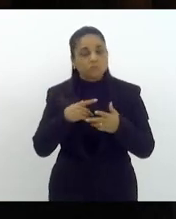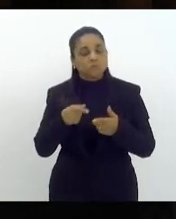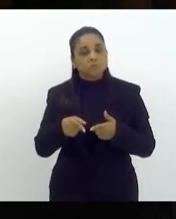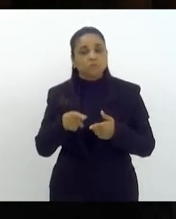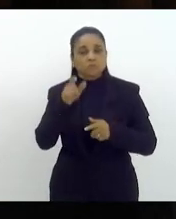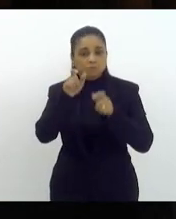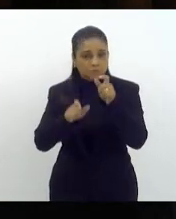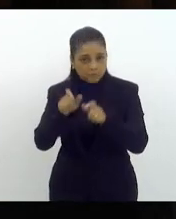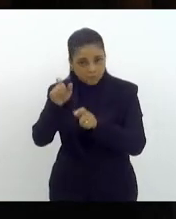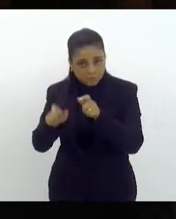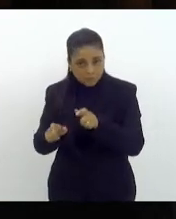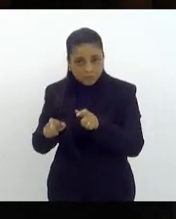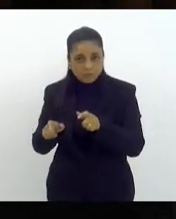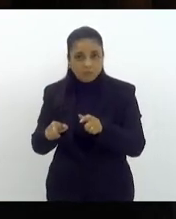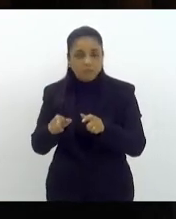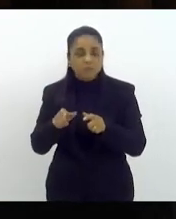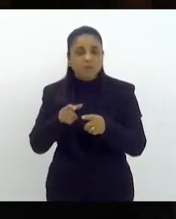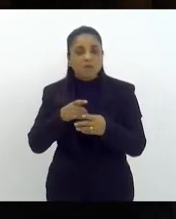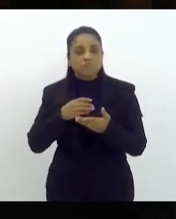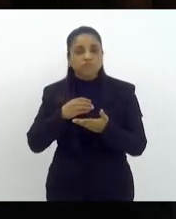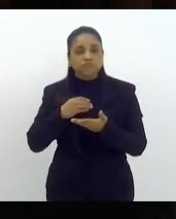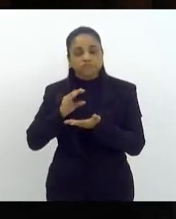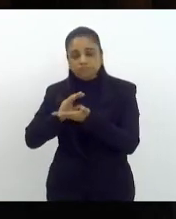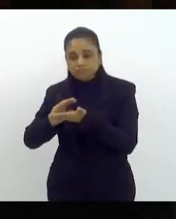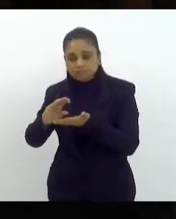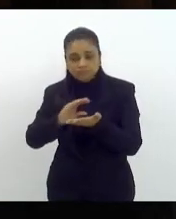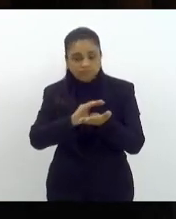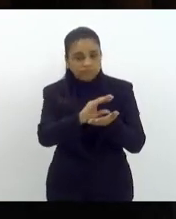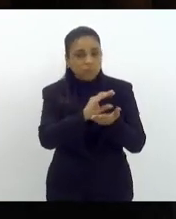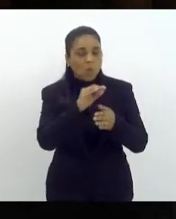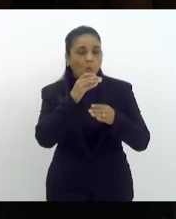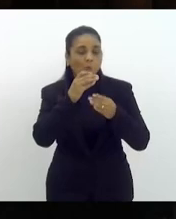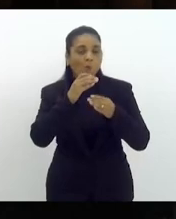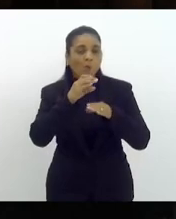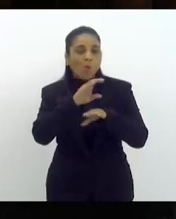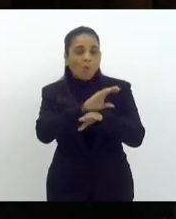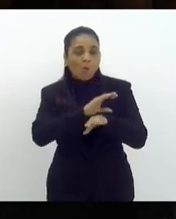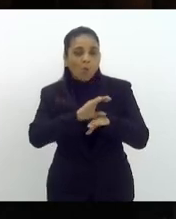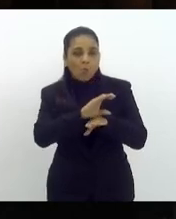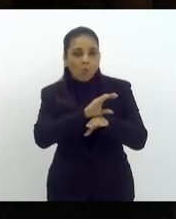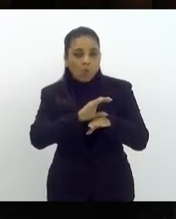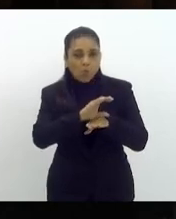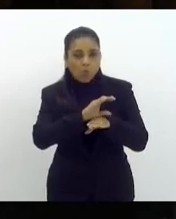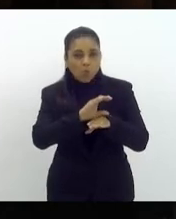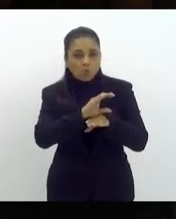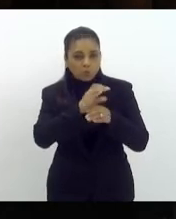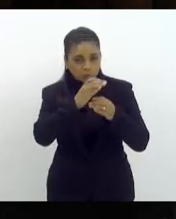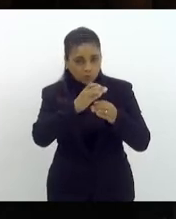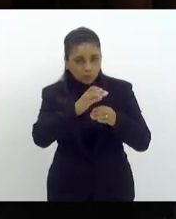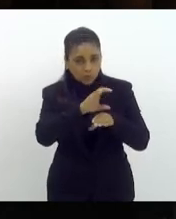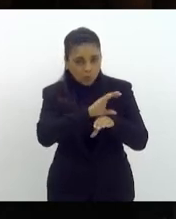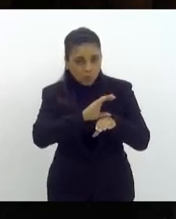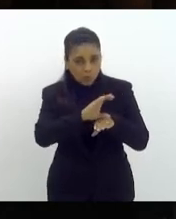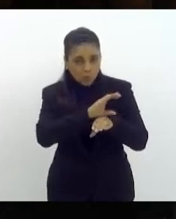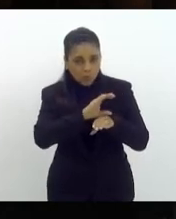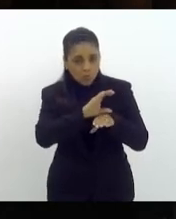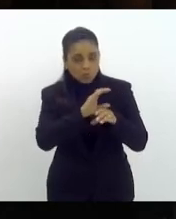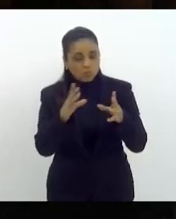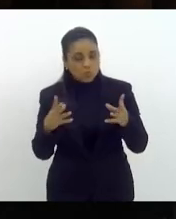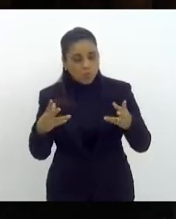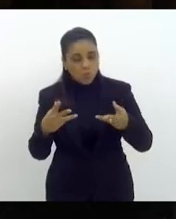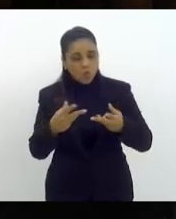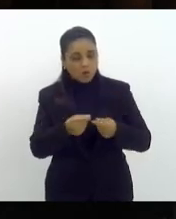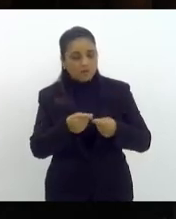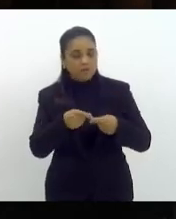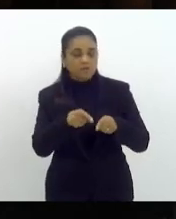gente investir em curso de capacitação e de qualificação para dar para dar oportunidade para